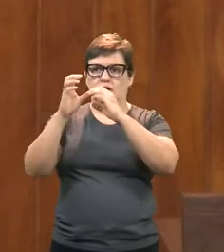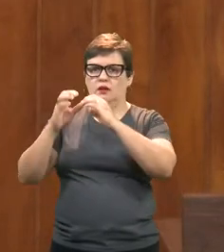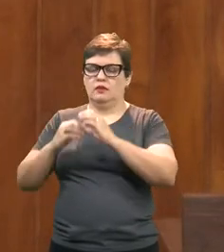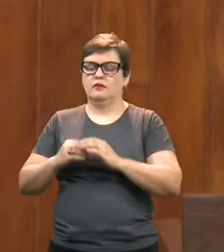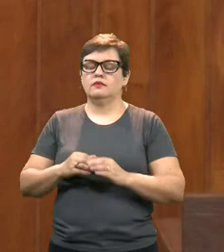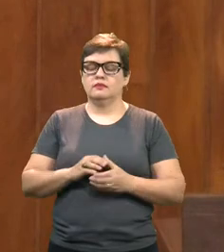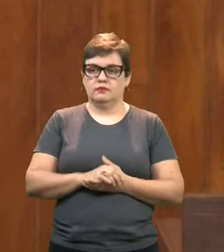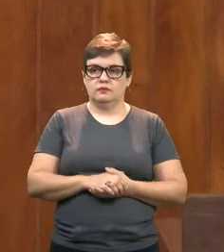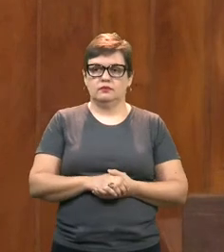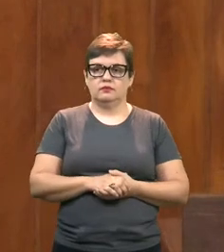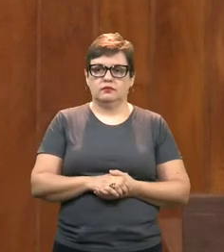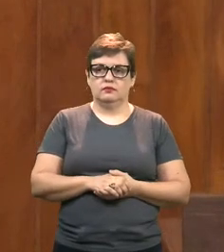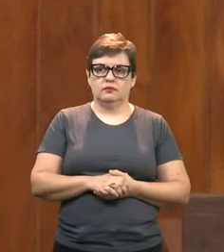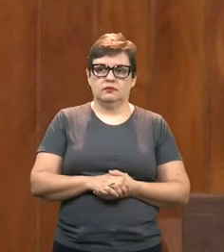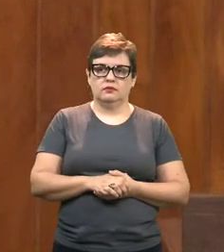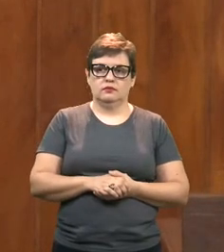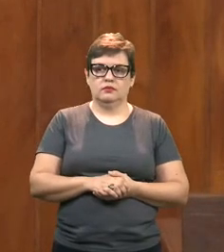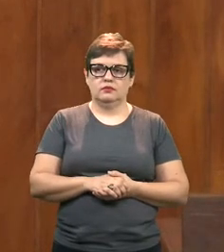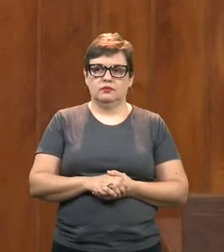o canabidiol